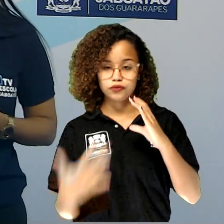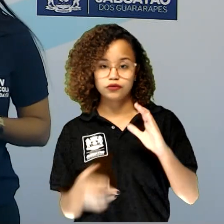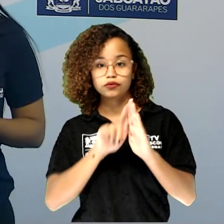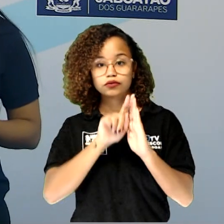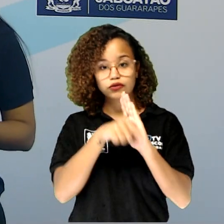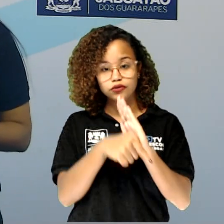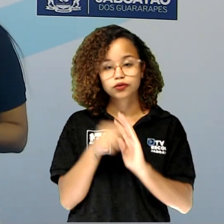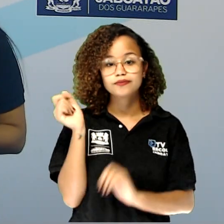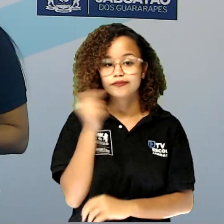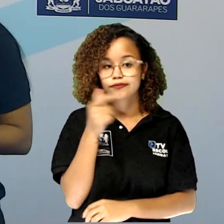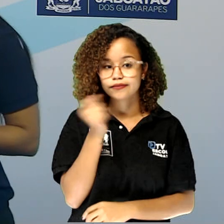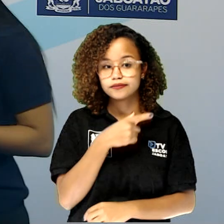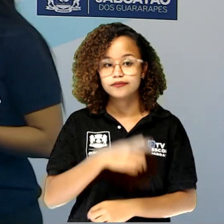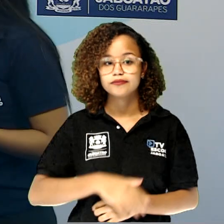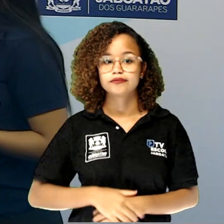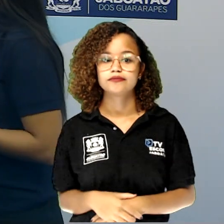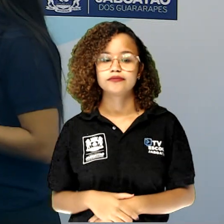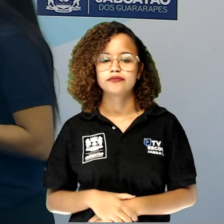piada.